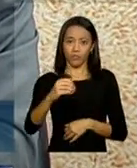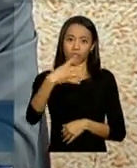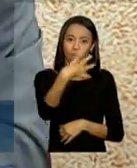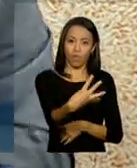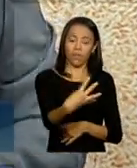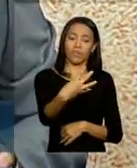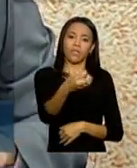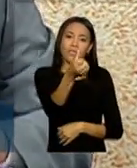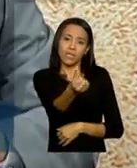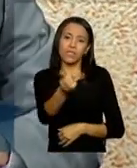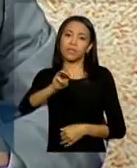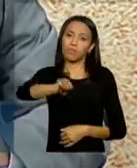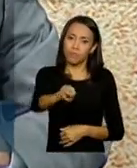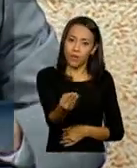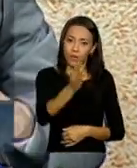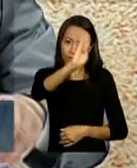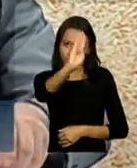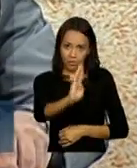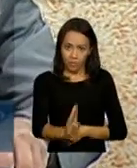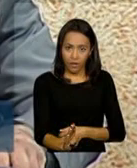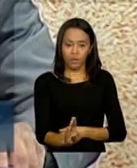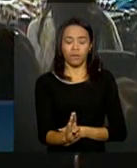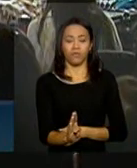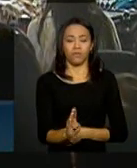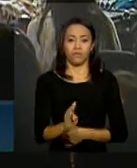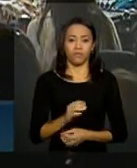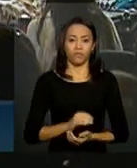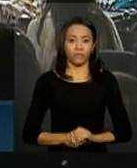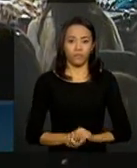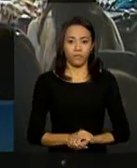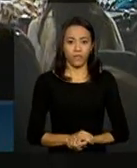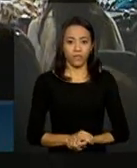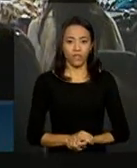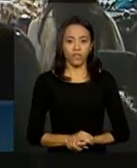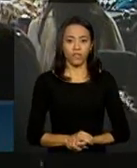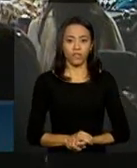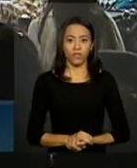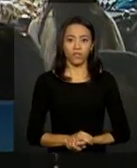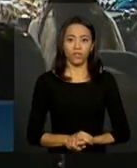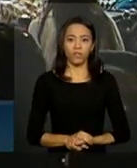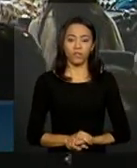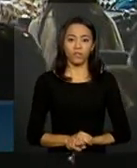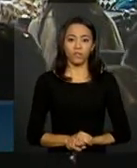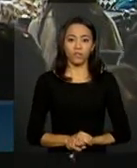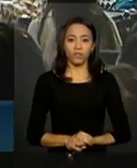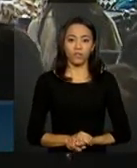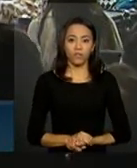brasileiros sendo atendidos pelo programa Mais Médicos certo gente mais alguma dúvida